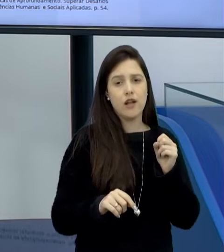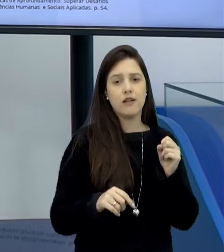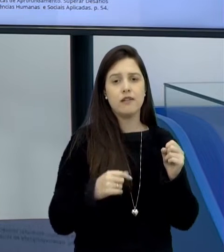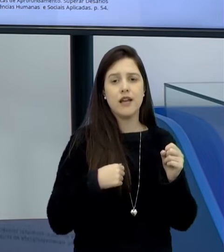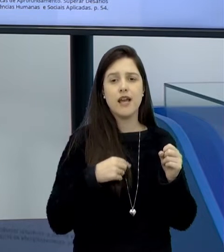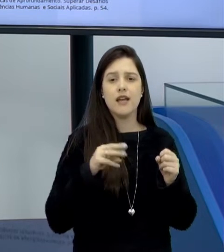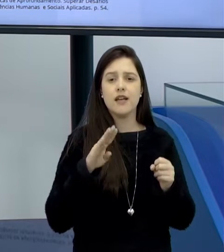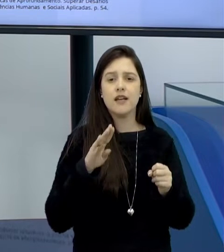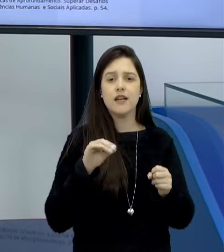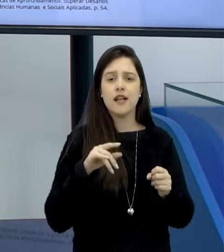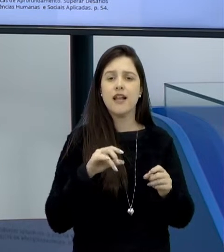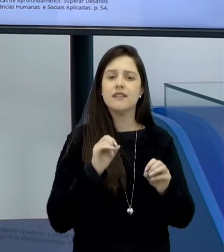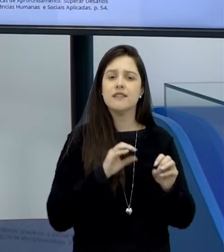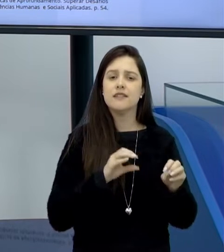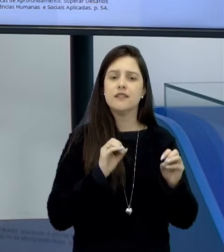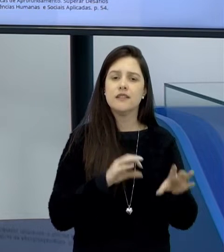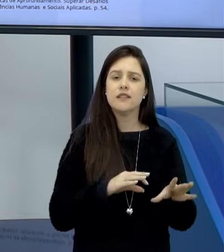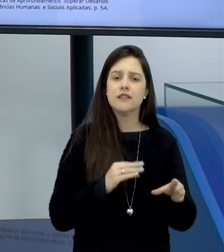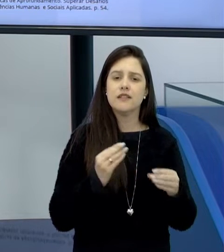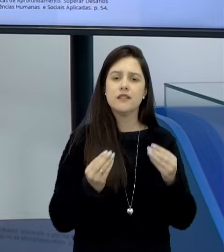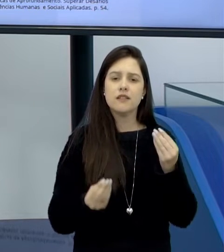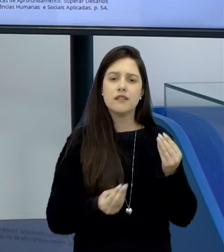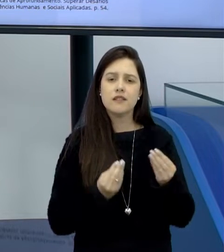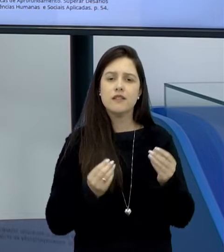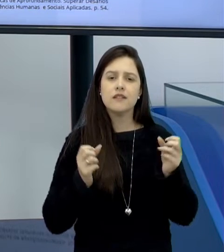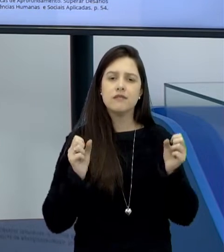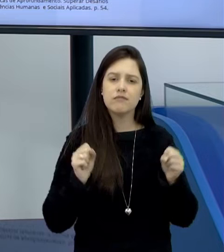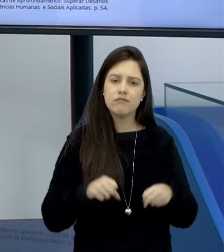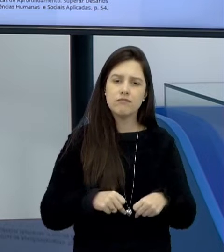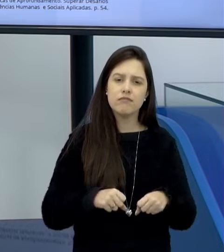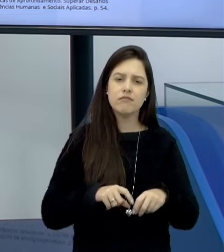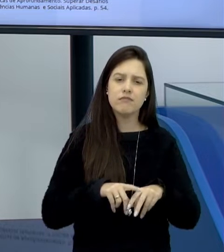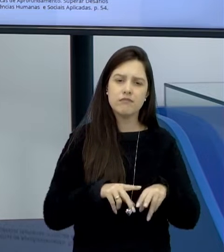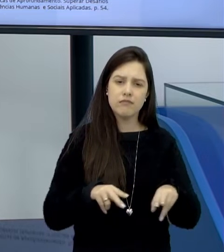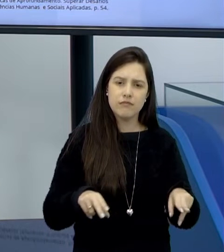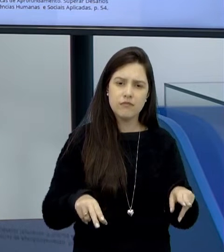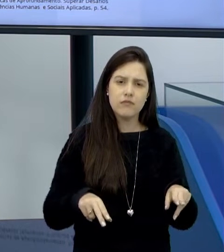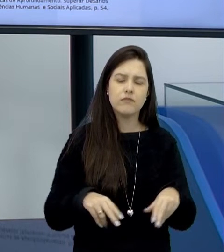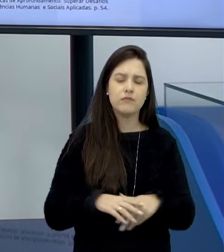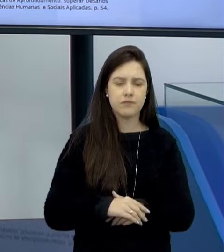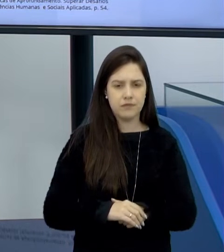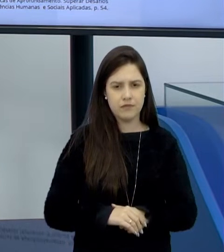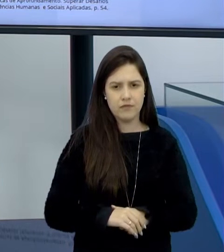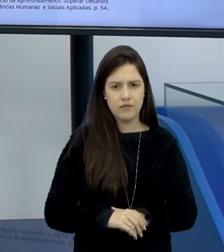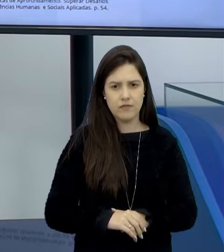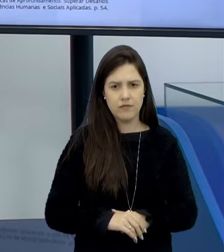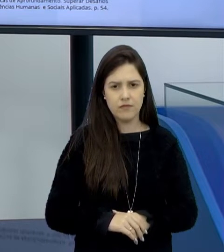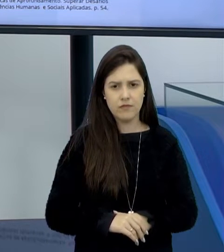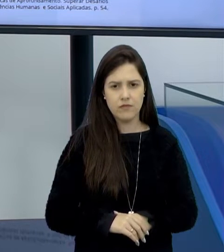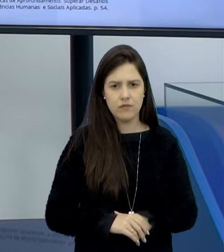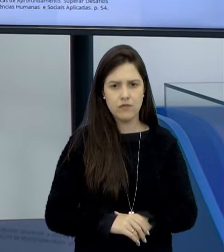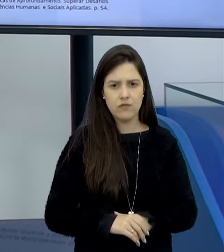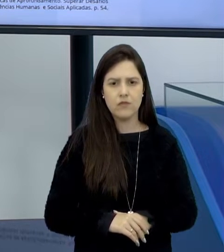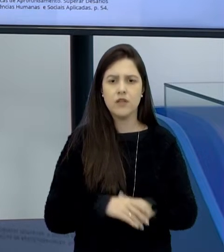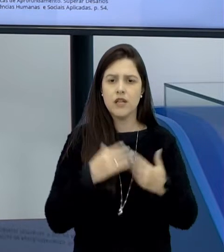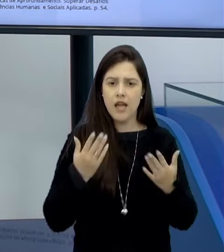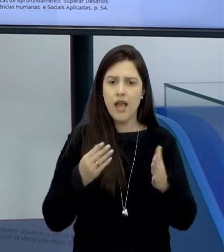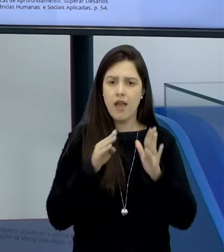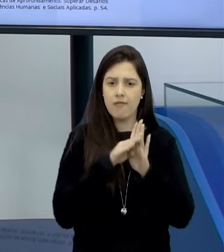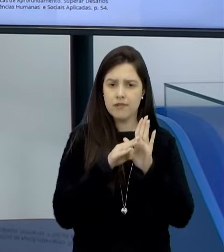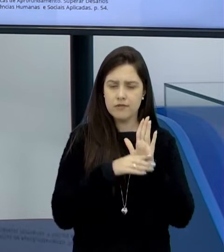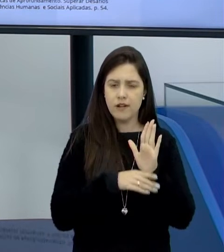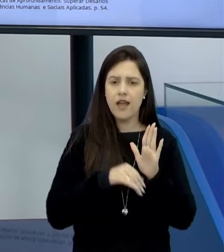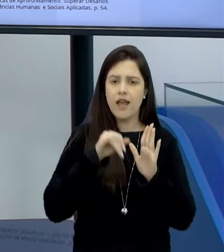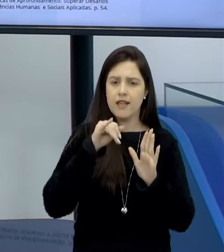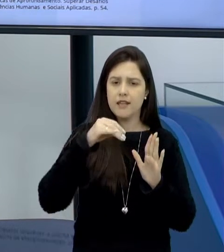bonecas elas ensinam, né? Ela tem um caráter pedagógico que ensina as crianças a se tornarem Carajás. Então o patrimônio imaterial